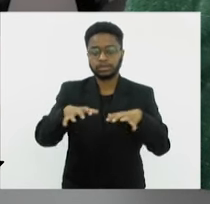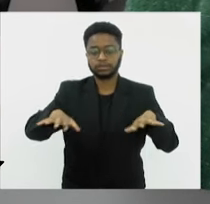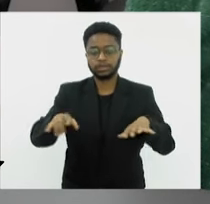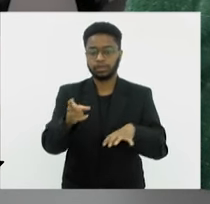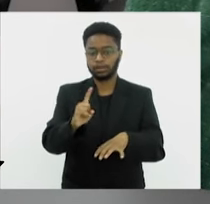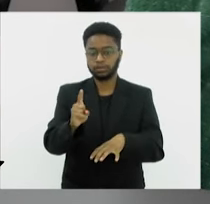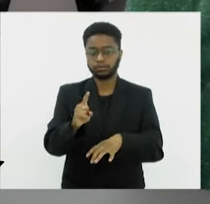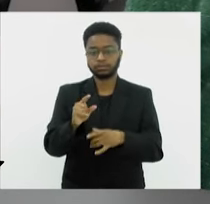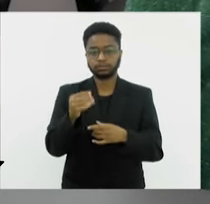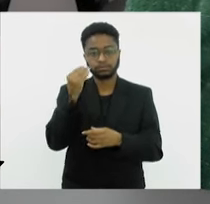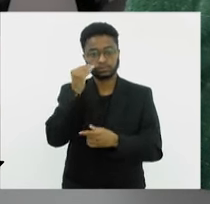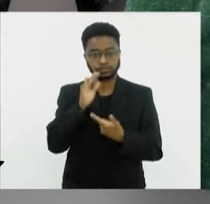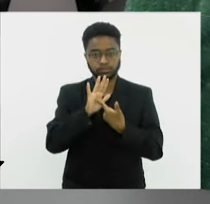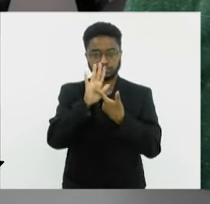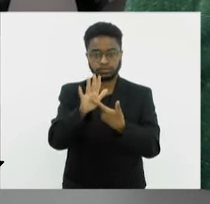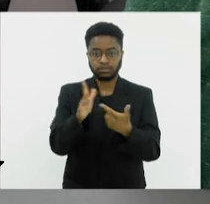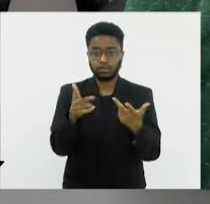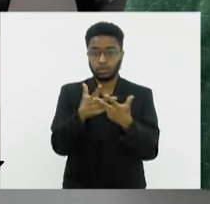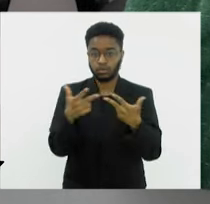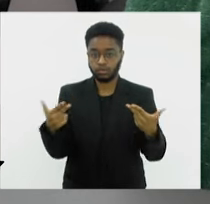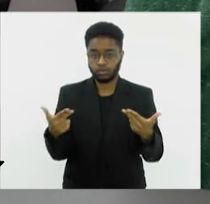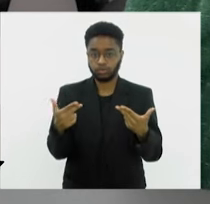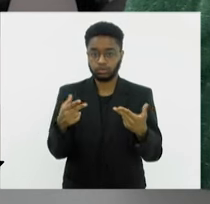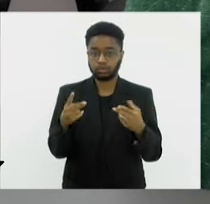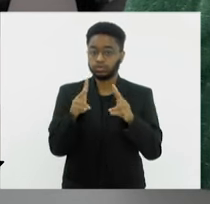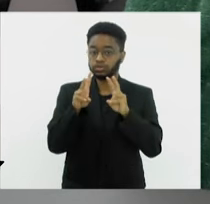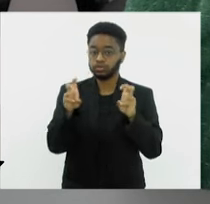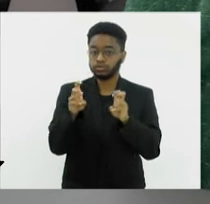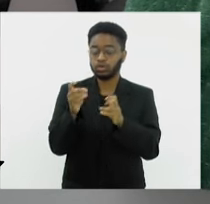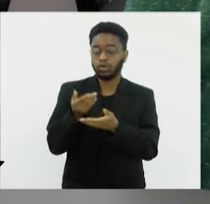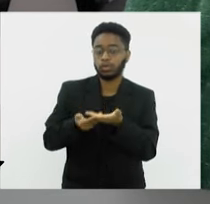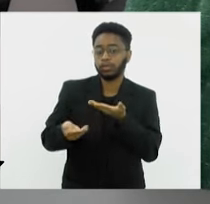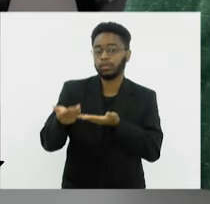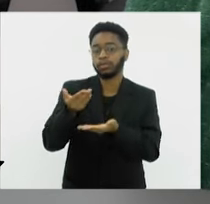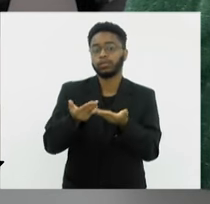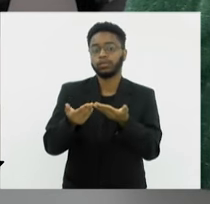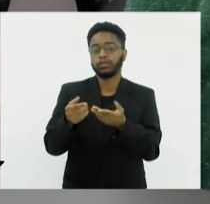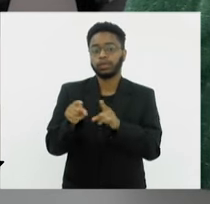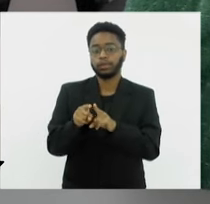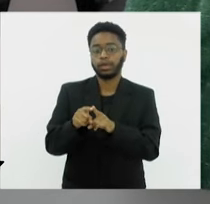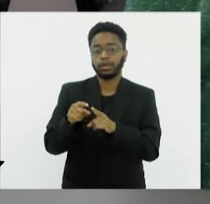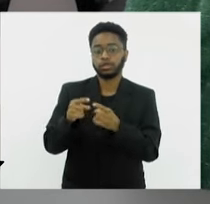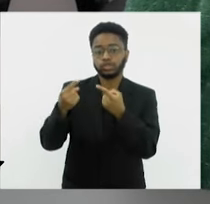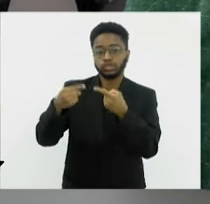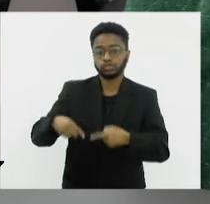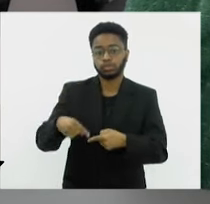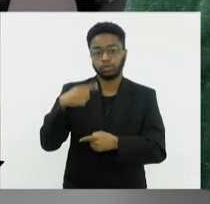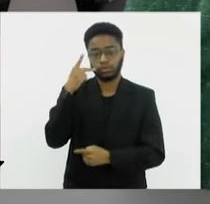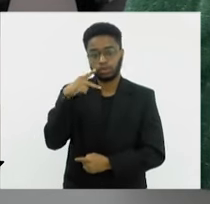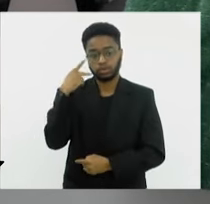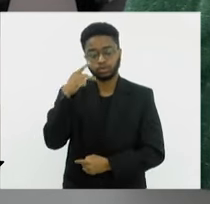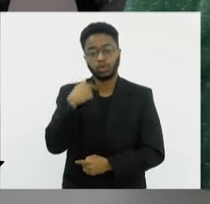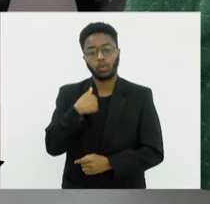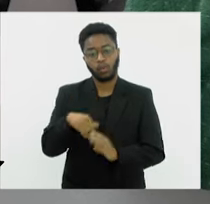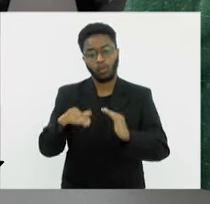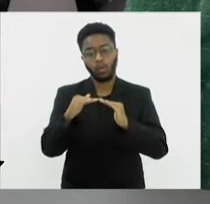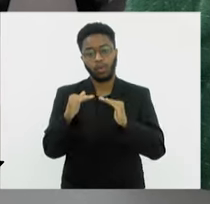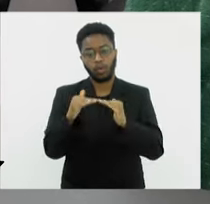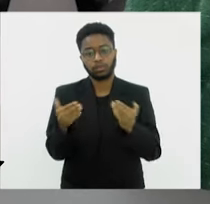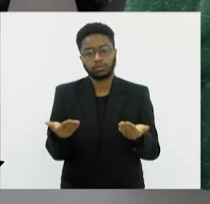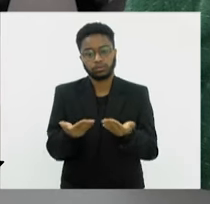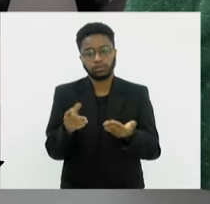buscam determinar marcos do convívio, da polarização e da disputa política. Eu concordo, por exemplo, que a gente hoje